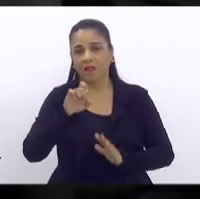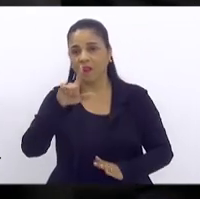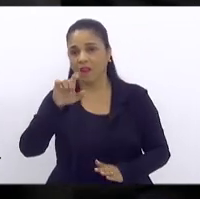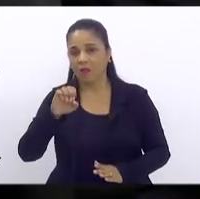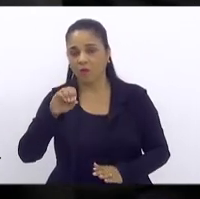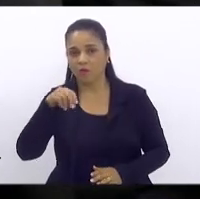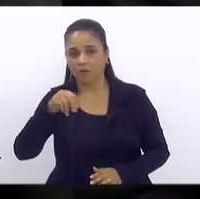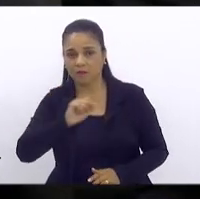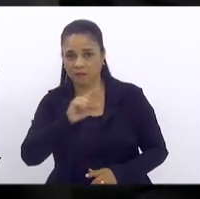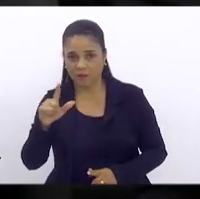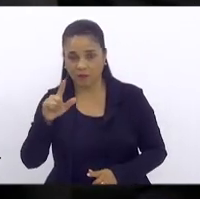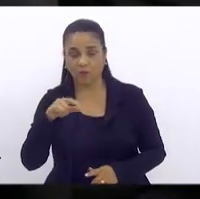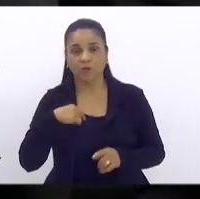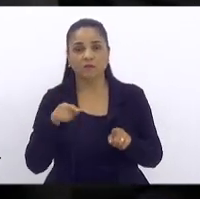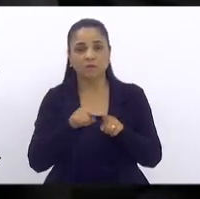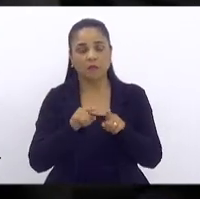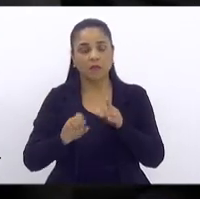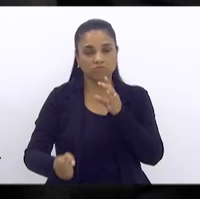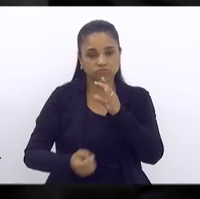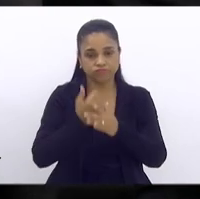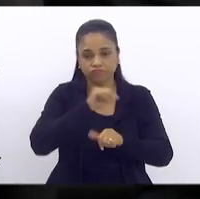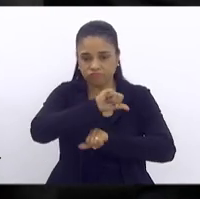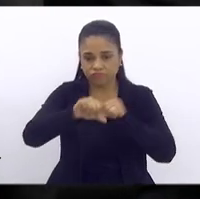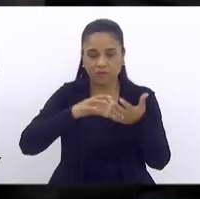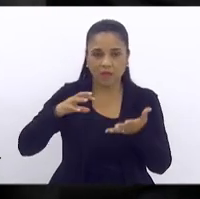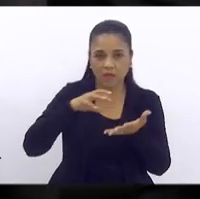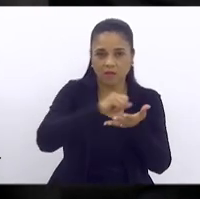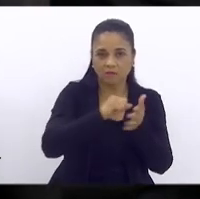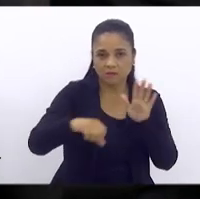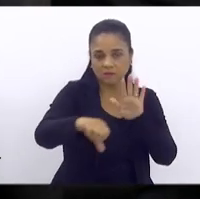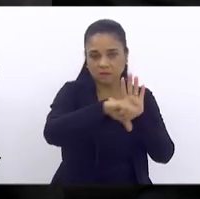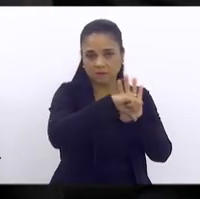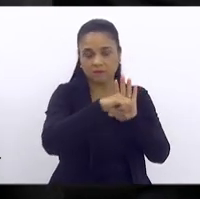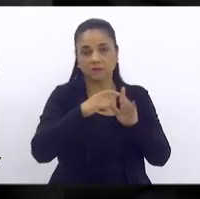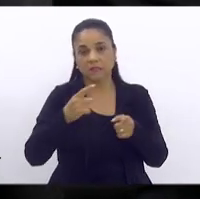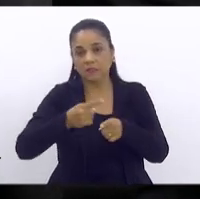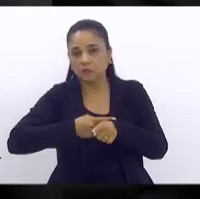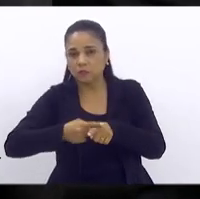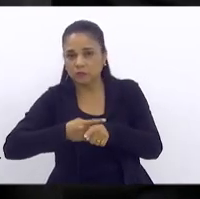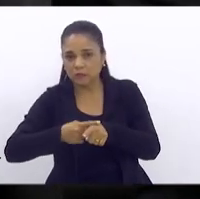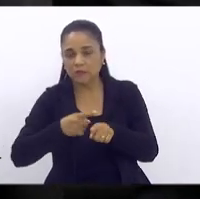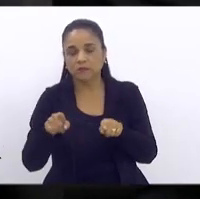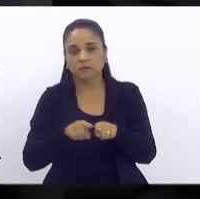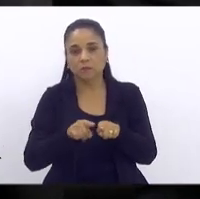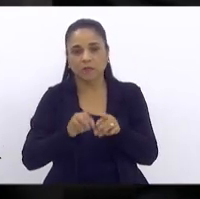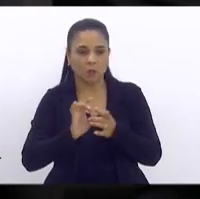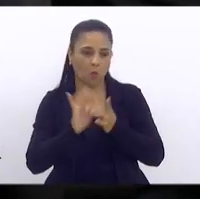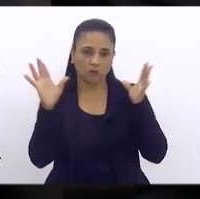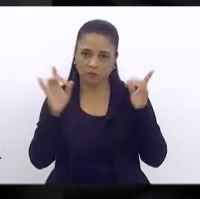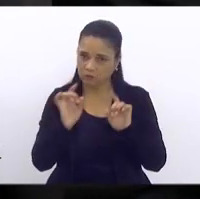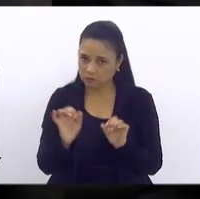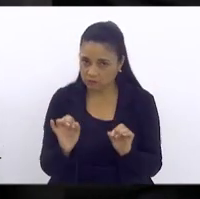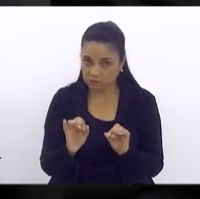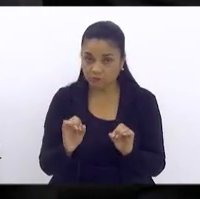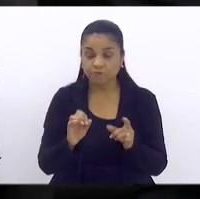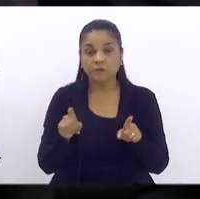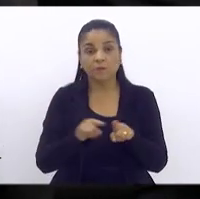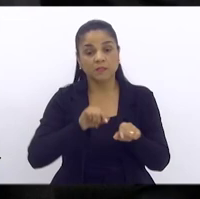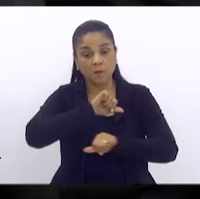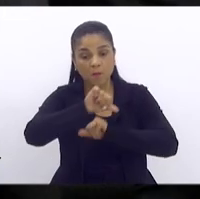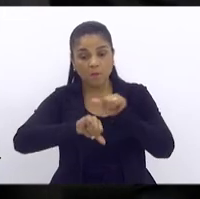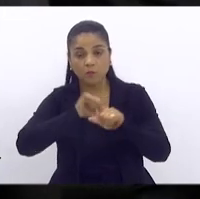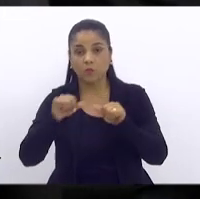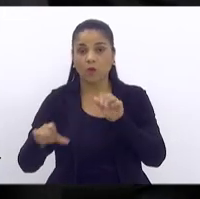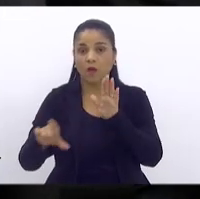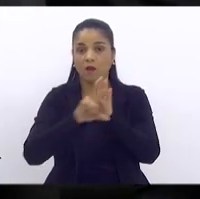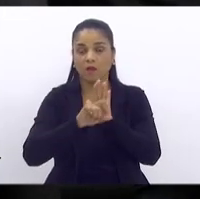só alterou, criou esse crime de registrar, né, a nudez, o ato sexual não autorizado, mas também alterou a própria Lei Maria da